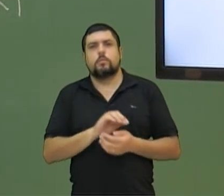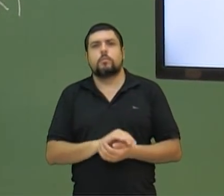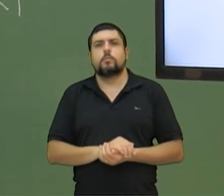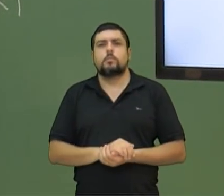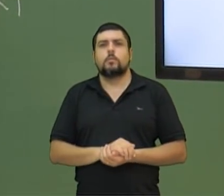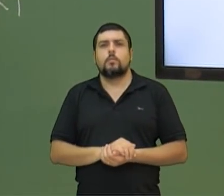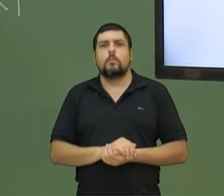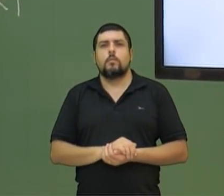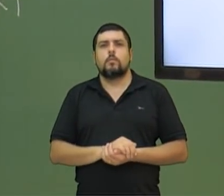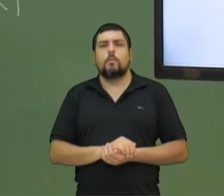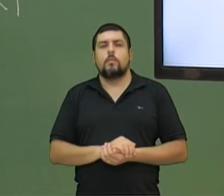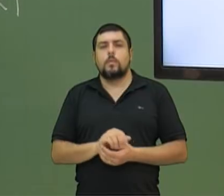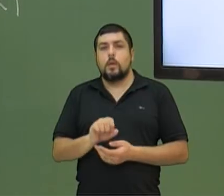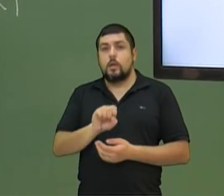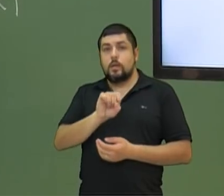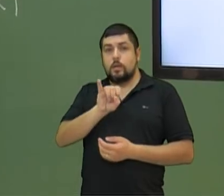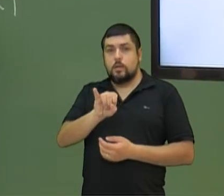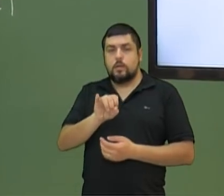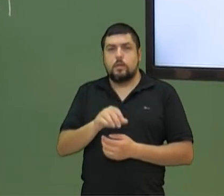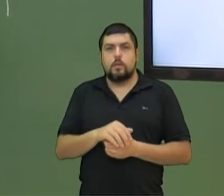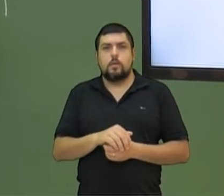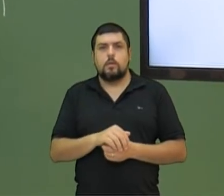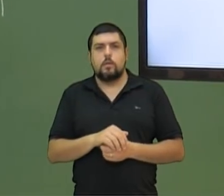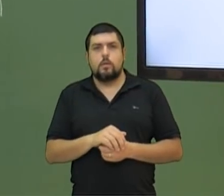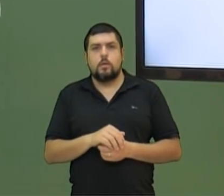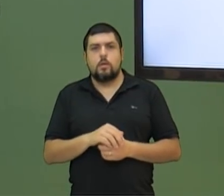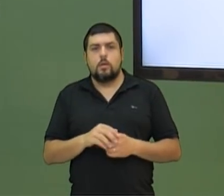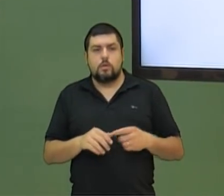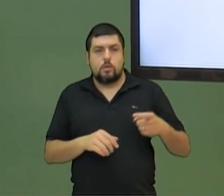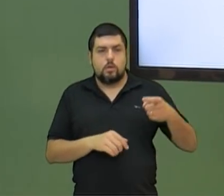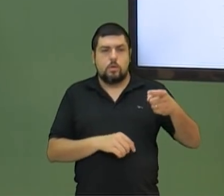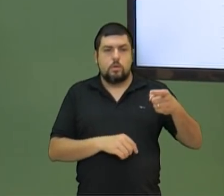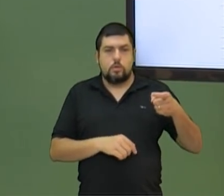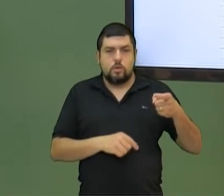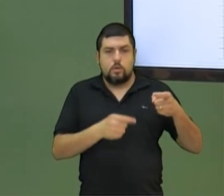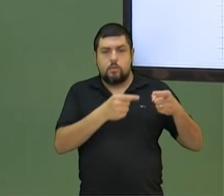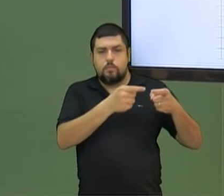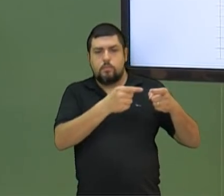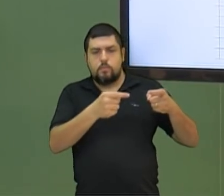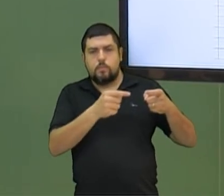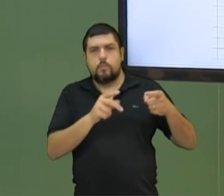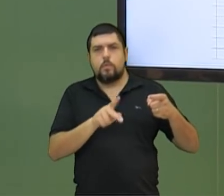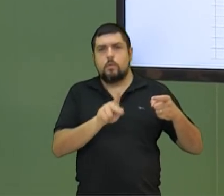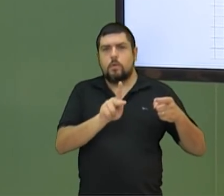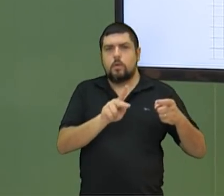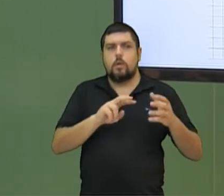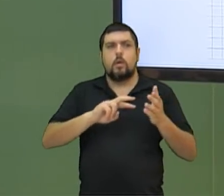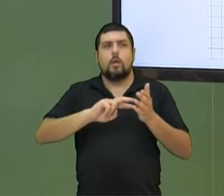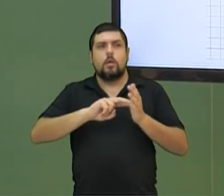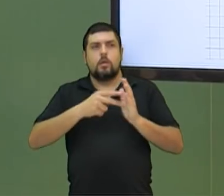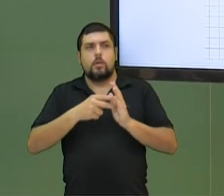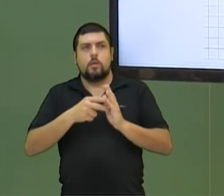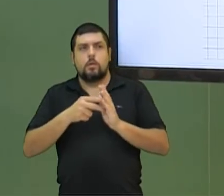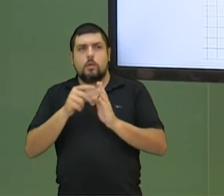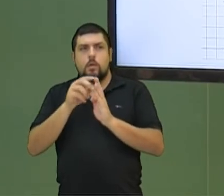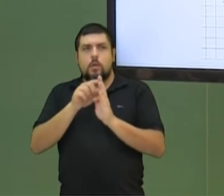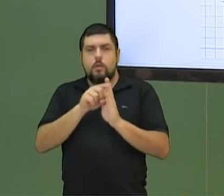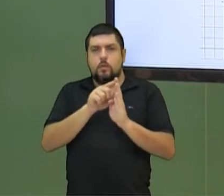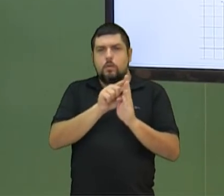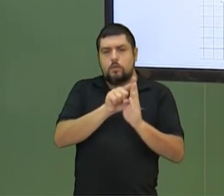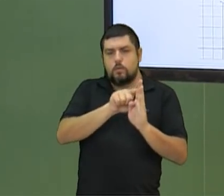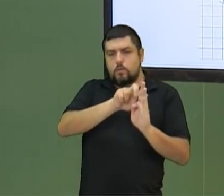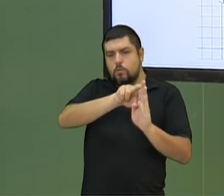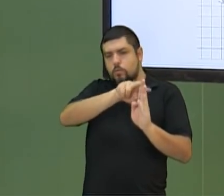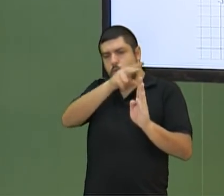expressão da função eu tiver módulo de x menos k, então significa que o meu k vai estar desse lado e ela vai crescer a